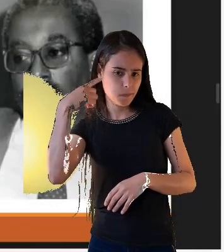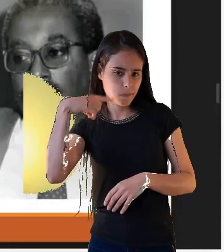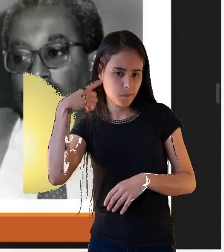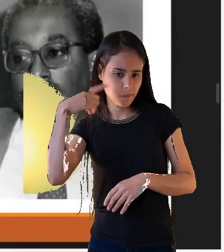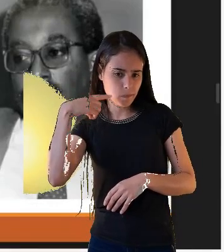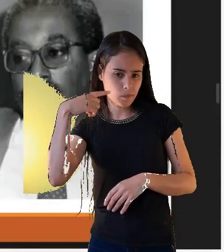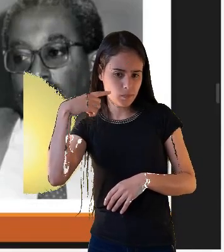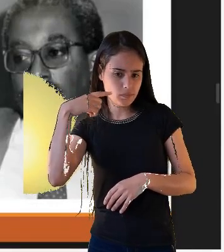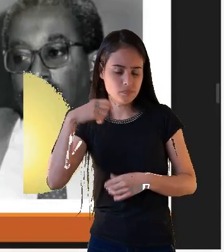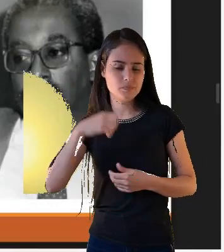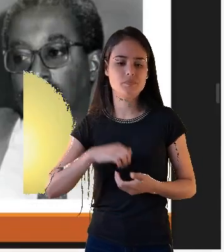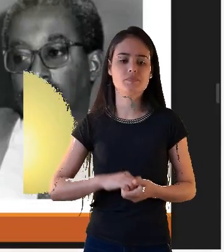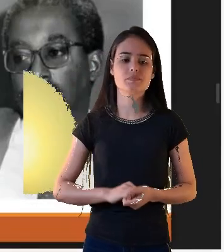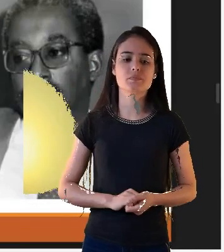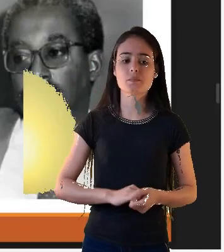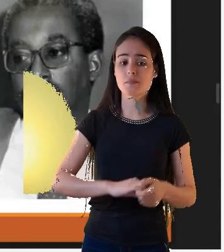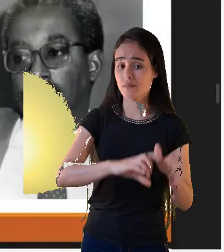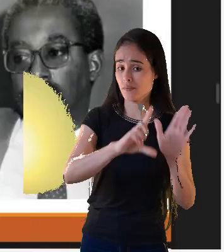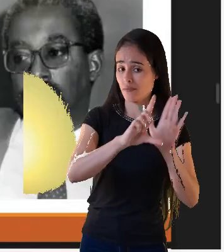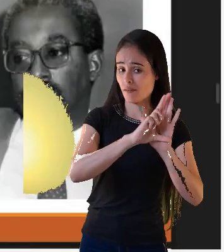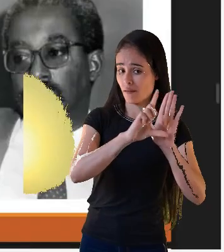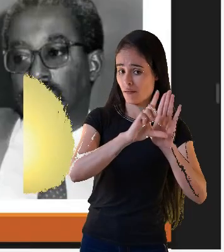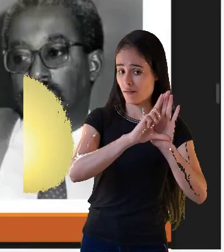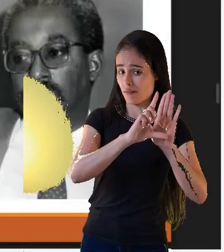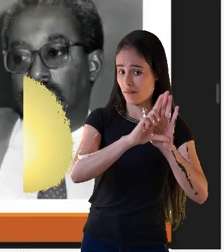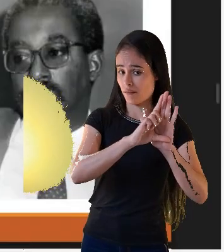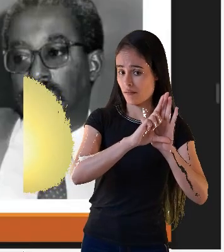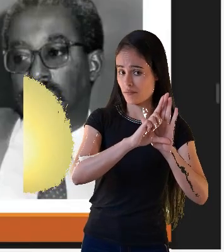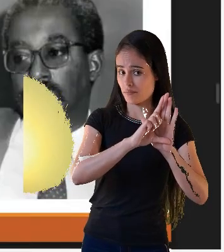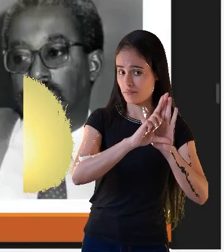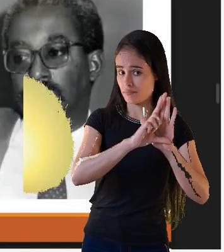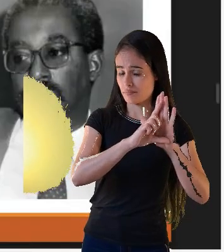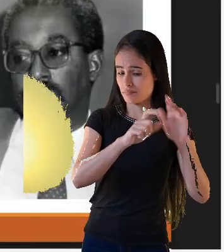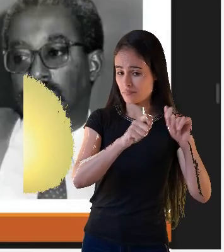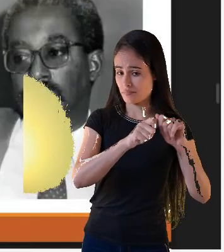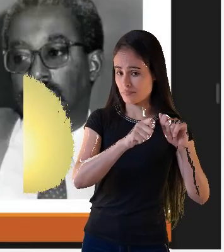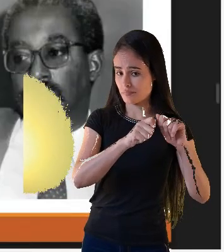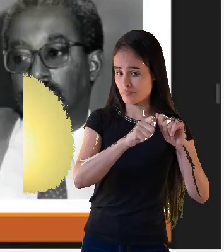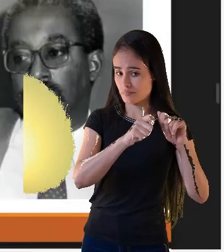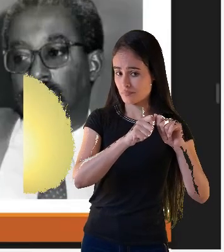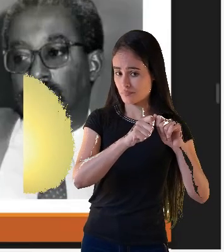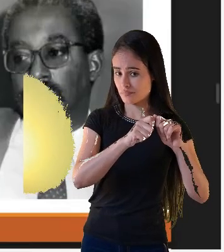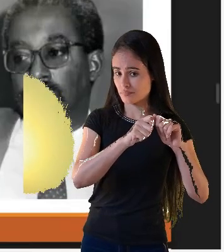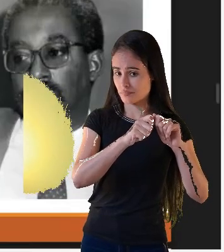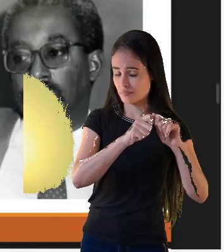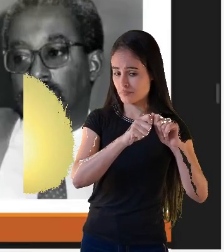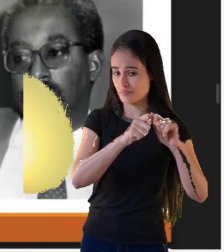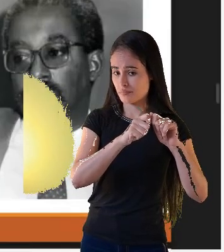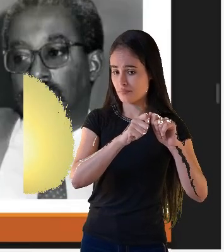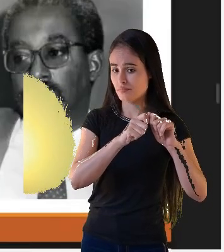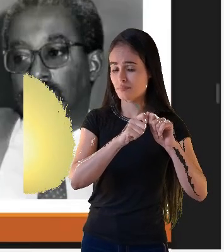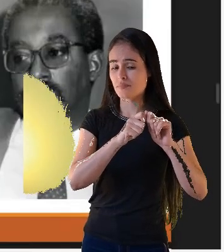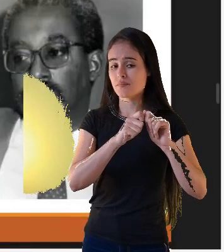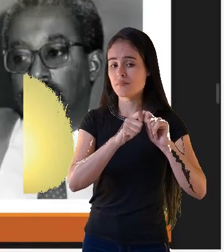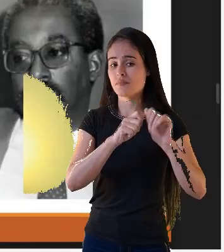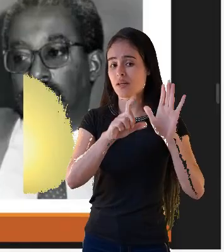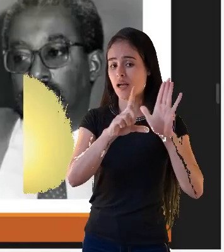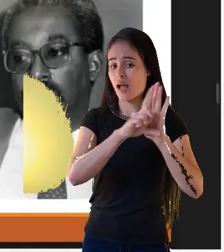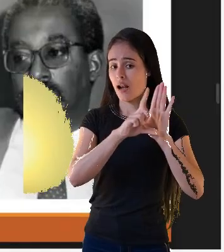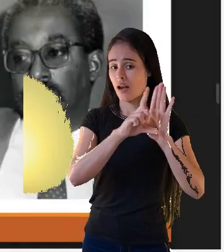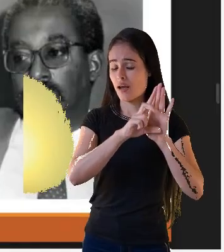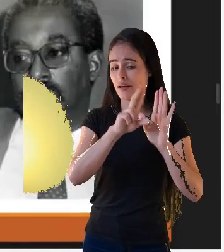Alberto de Oliveira dos Santos, né, que era conhecido como Caô, né? Ele era advogado